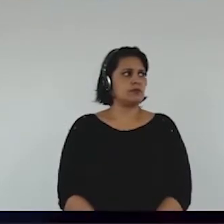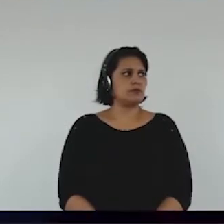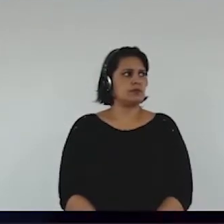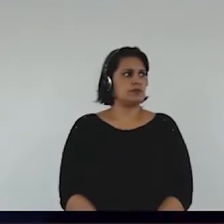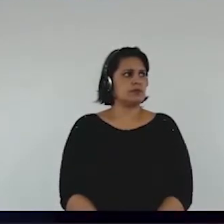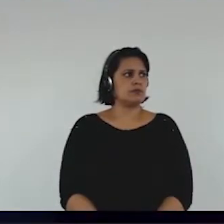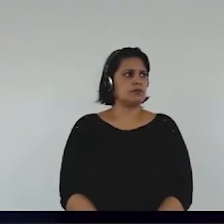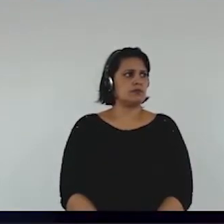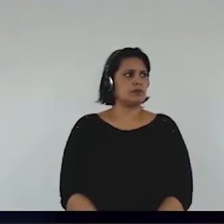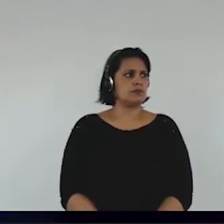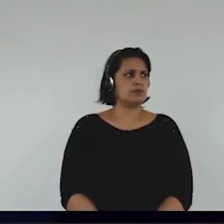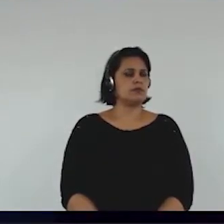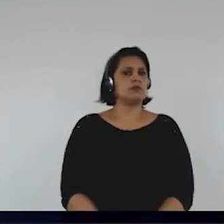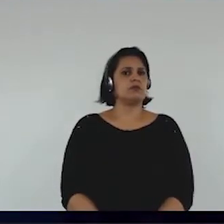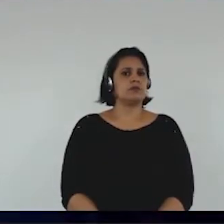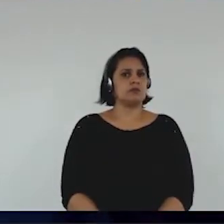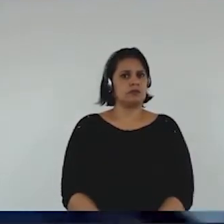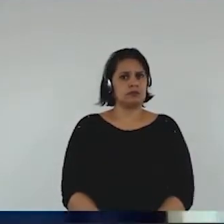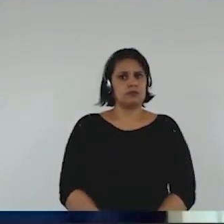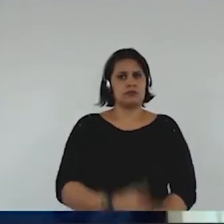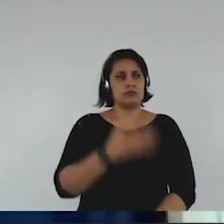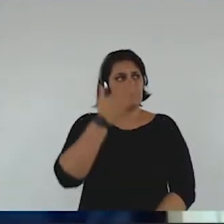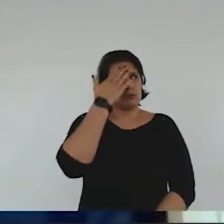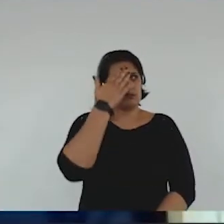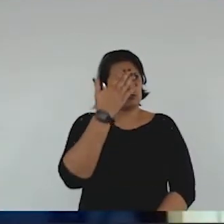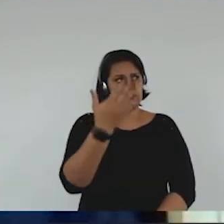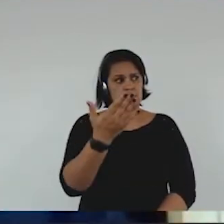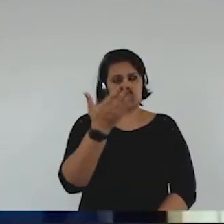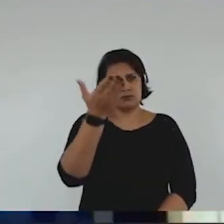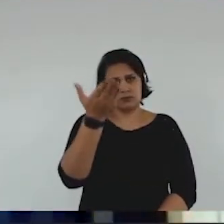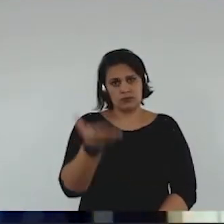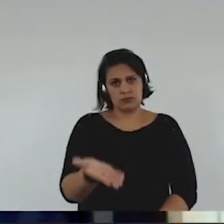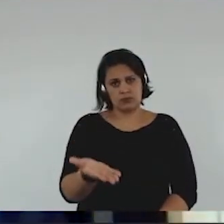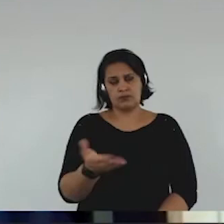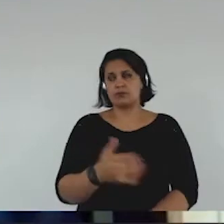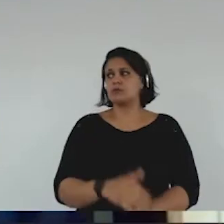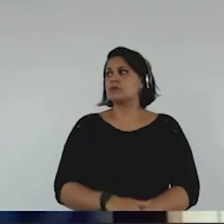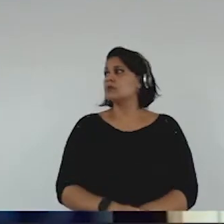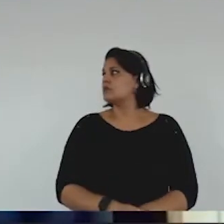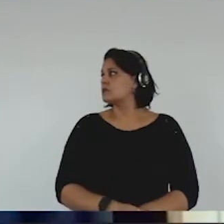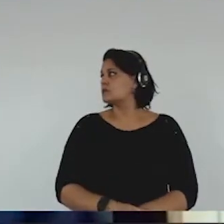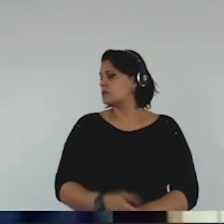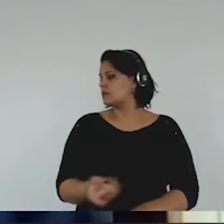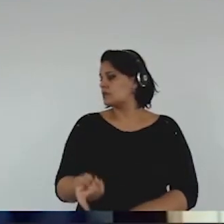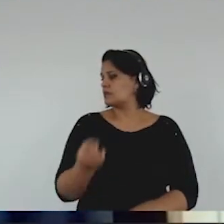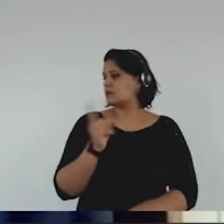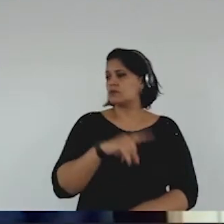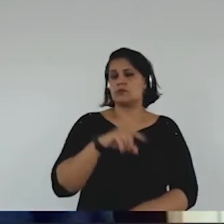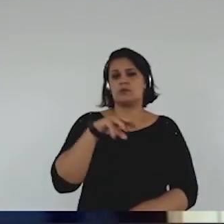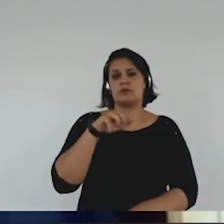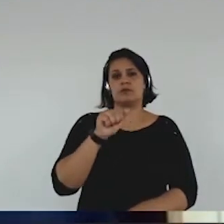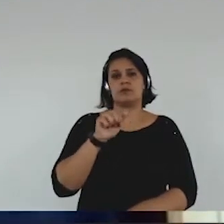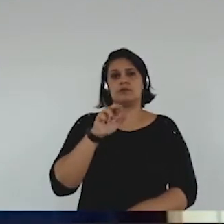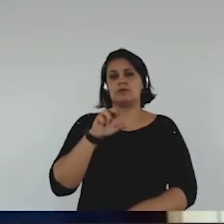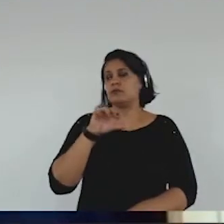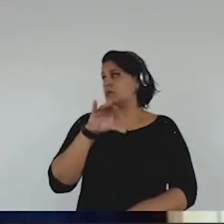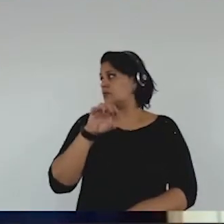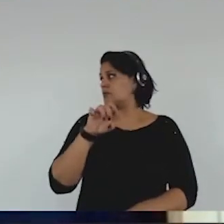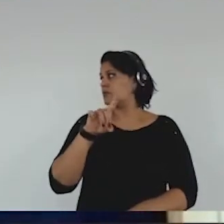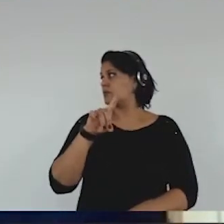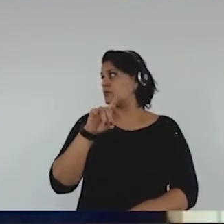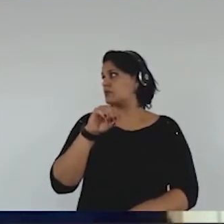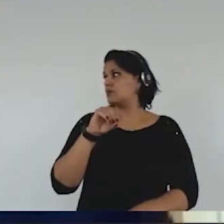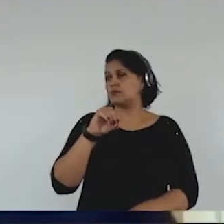Muito obrigado, doutora Adriana. Passo já a palavra para o professor Marcelo Roberto Ferro para as